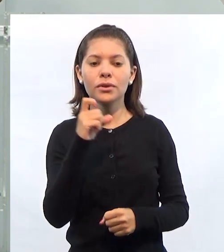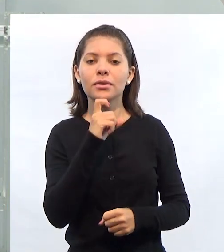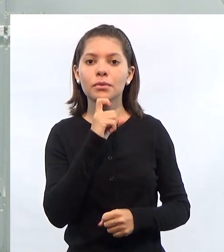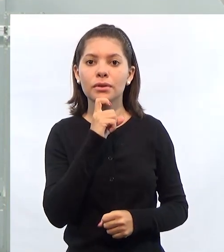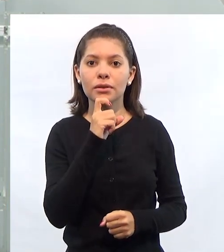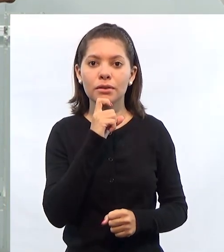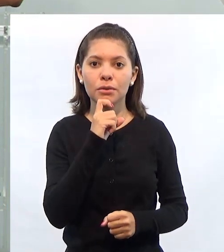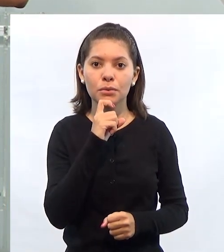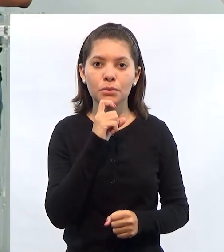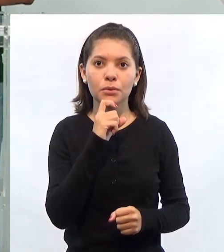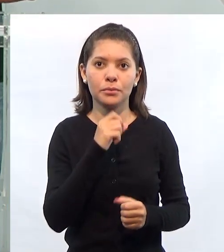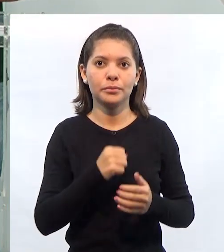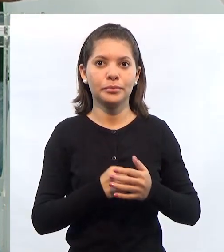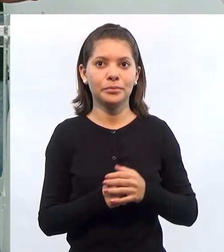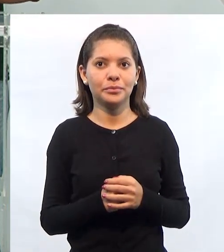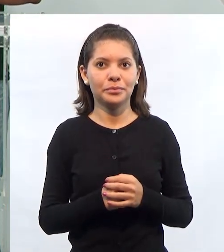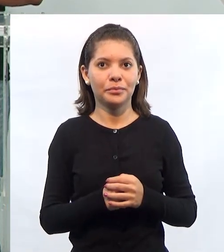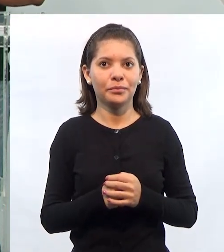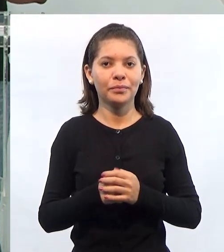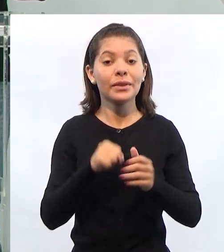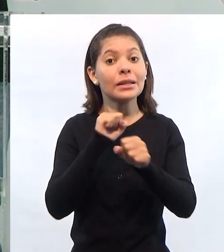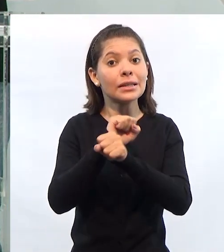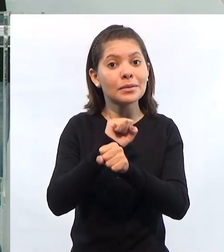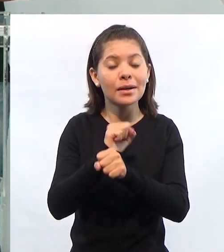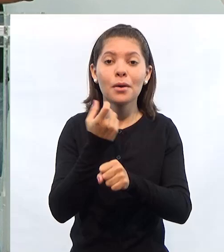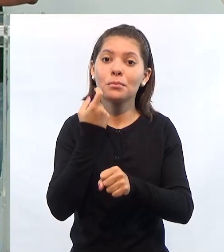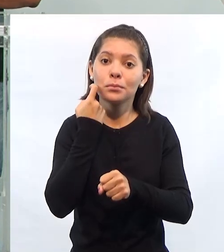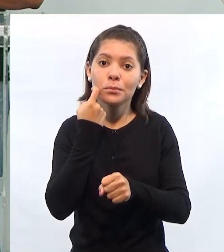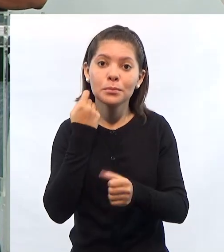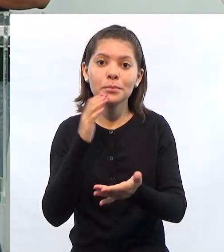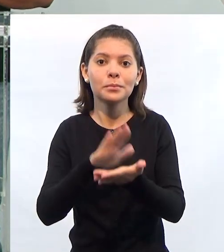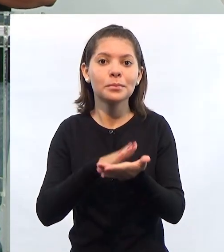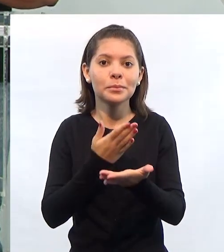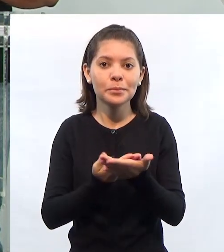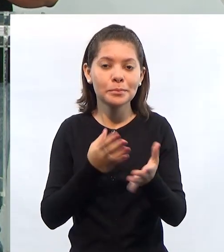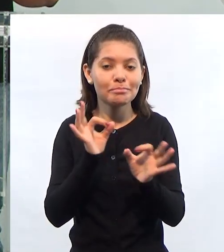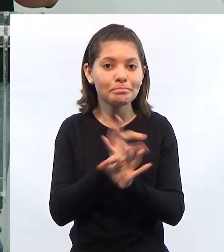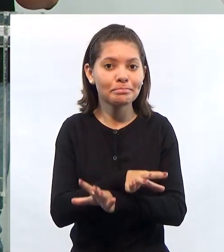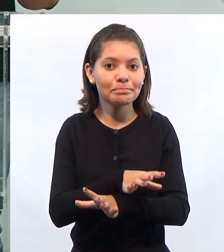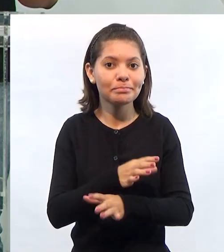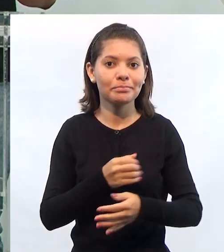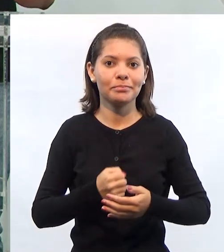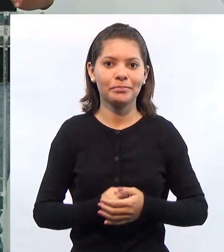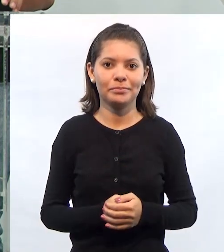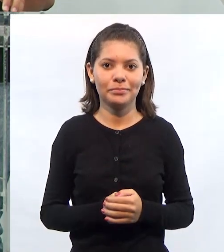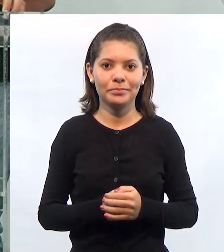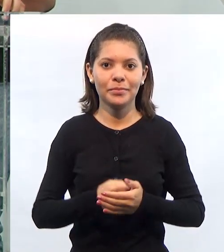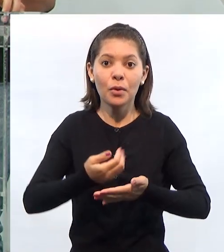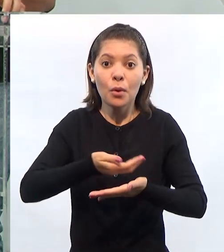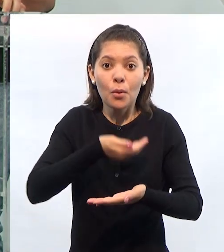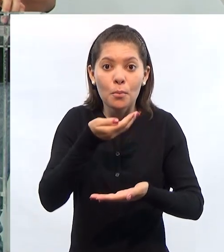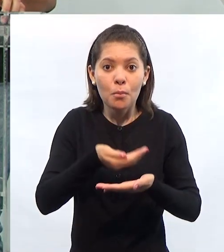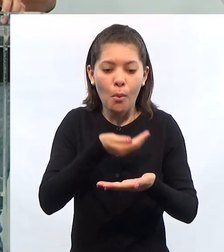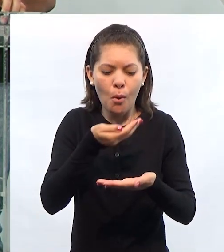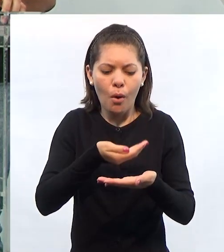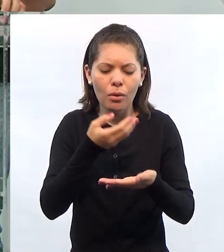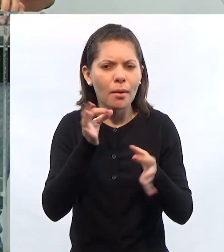lá esperar o tambaqui acabar de fritar, o peixe terminar de fritar. Quando esse molho ficou